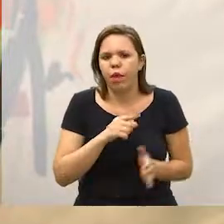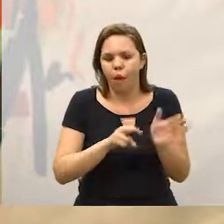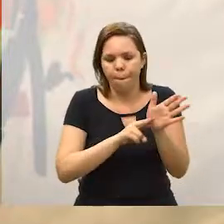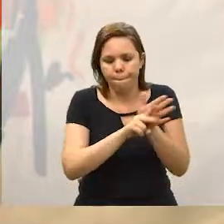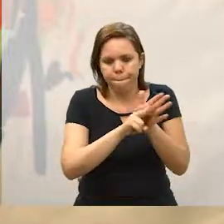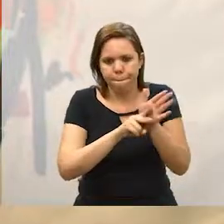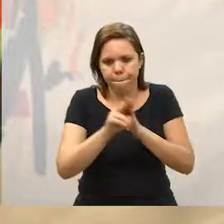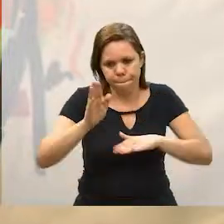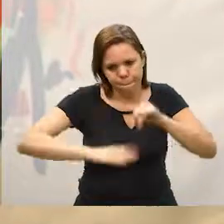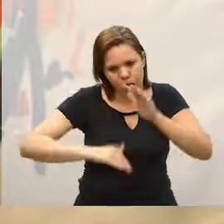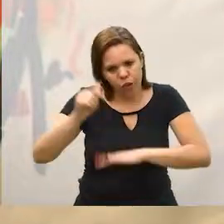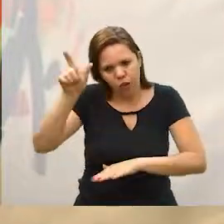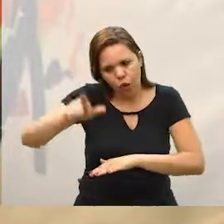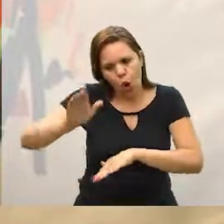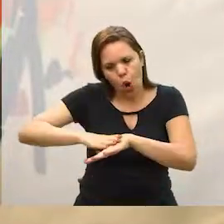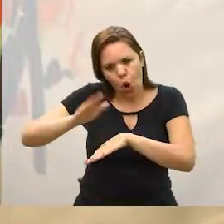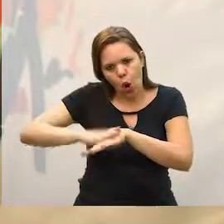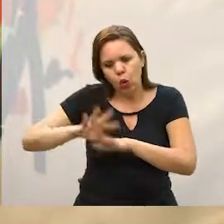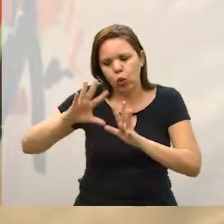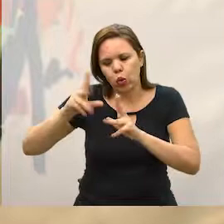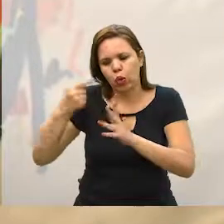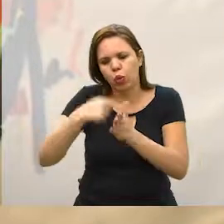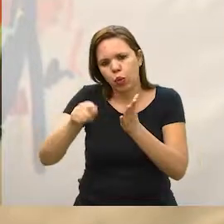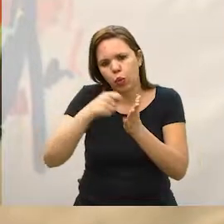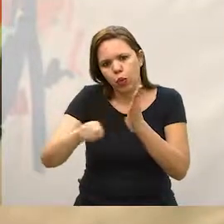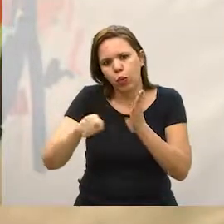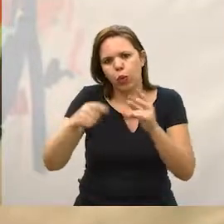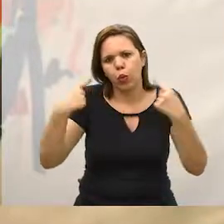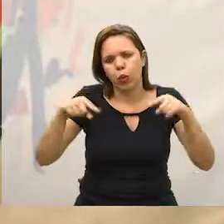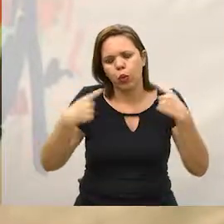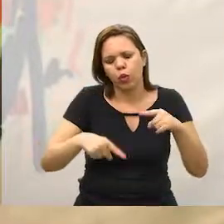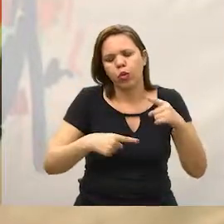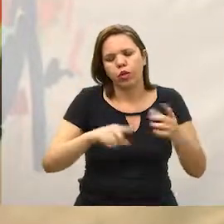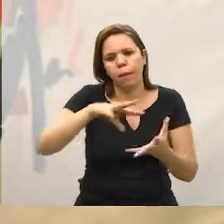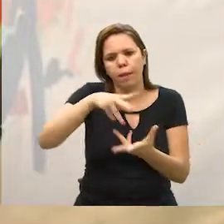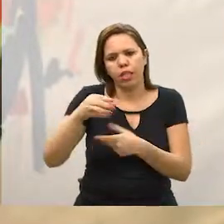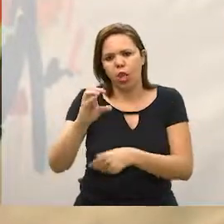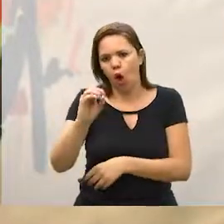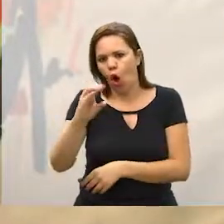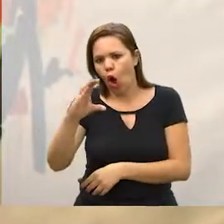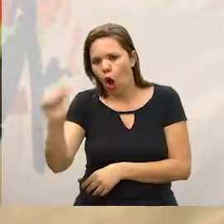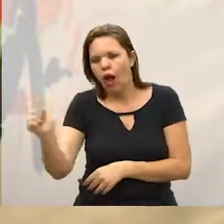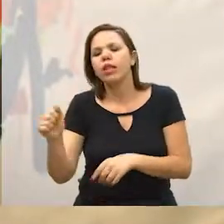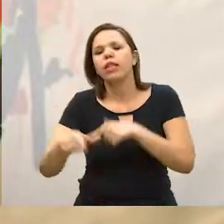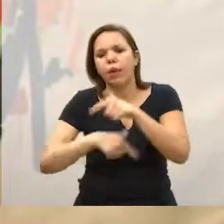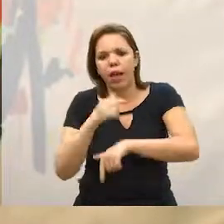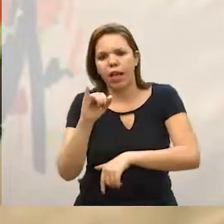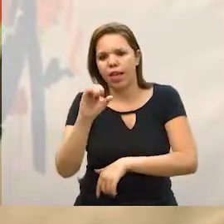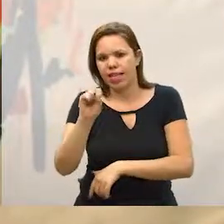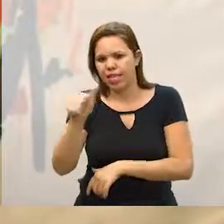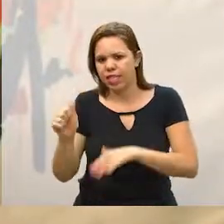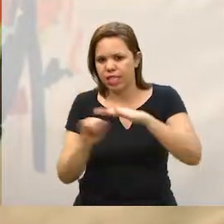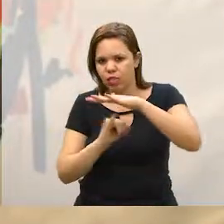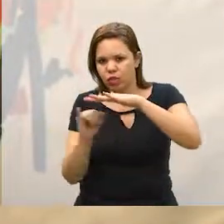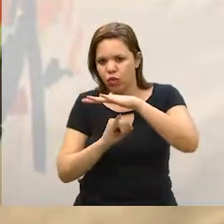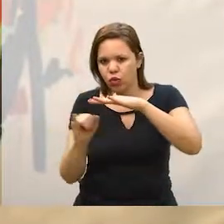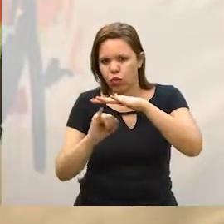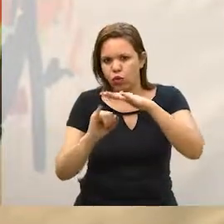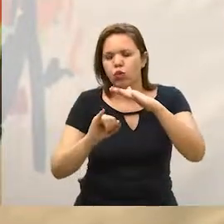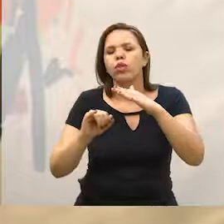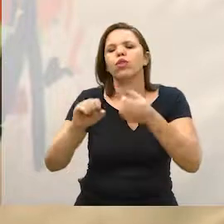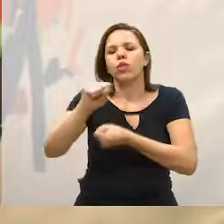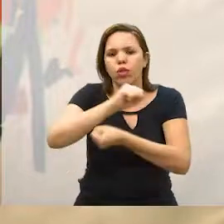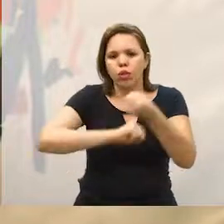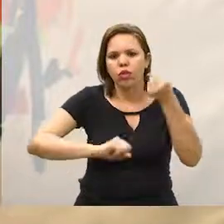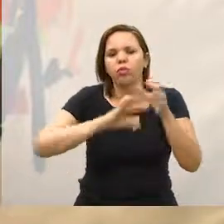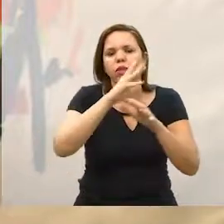tem um biólogo, que na verdade que compôs todas as músicas do Planeta Oca. Ele é um biólogo que trabalha no ISA, no Instituto Socioambiental, e a